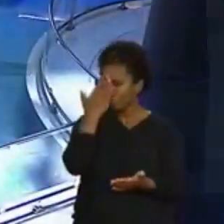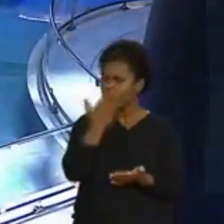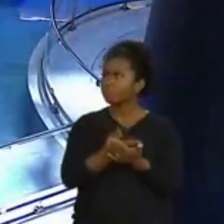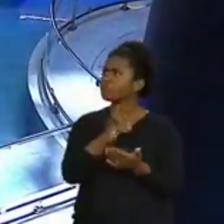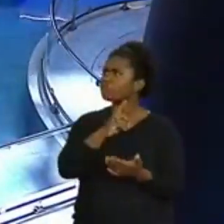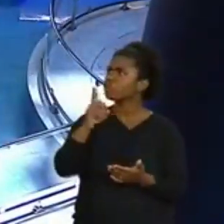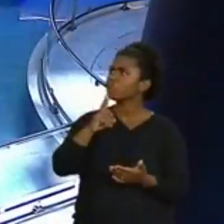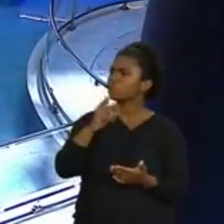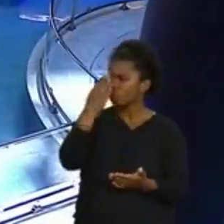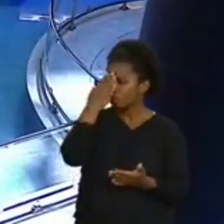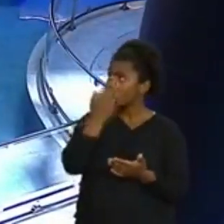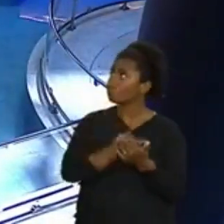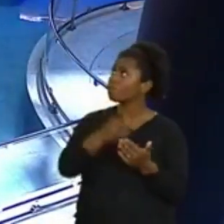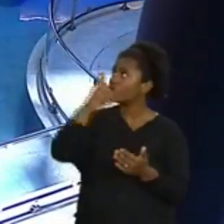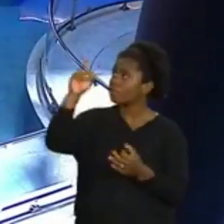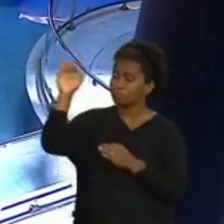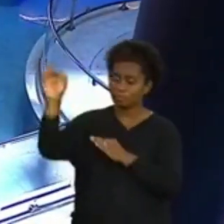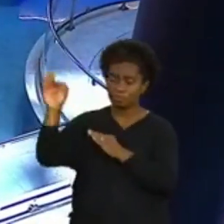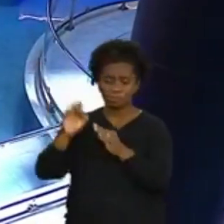confie nos planos dele.